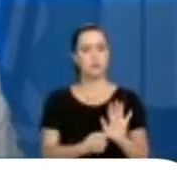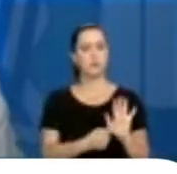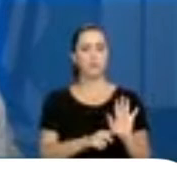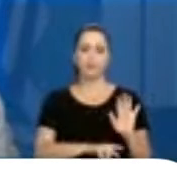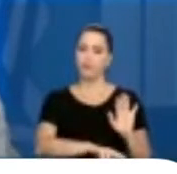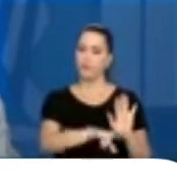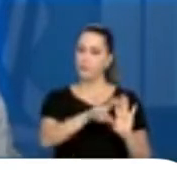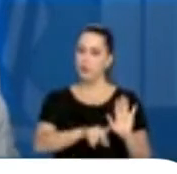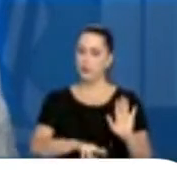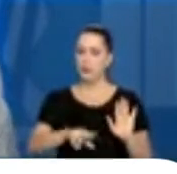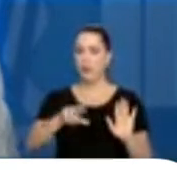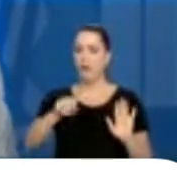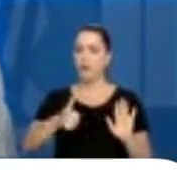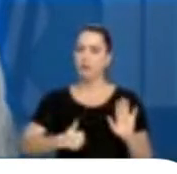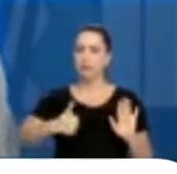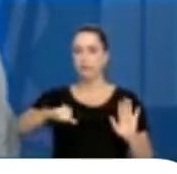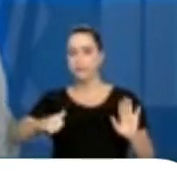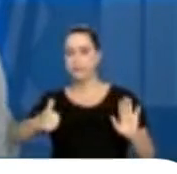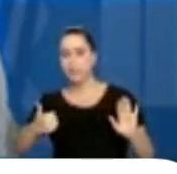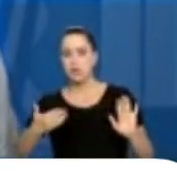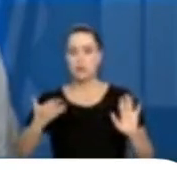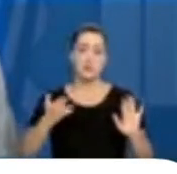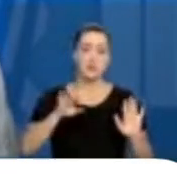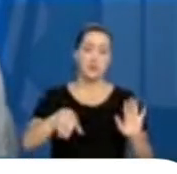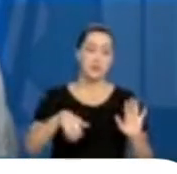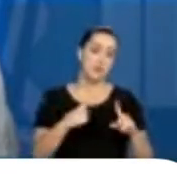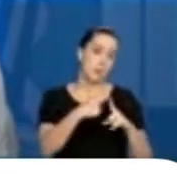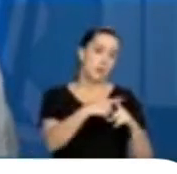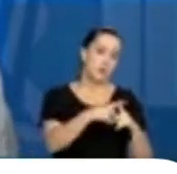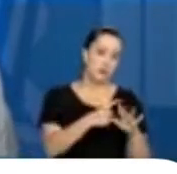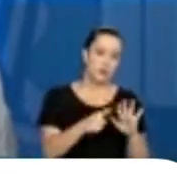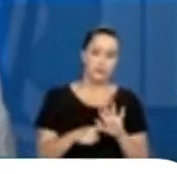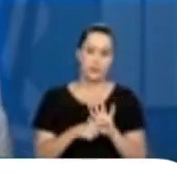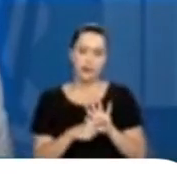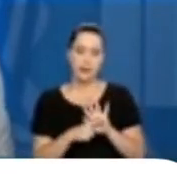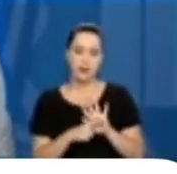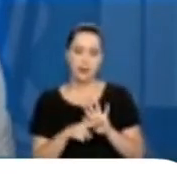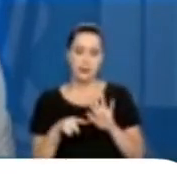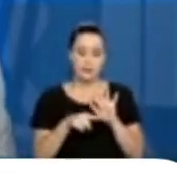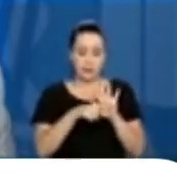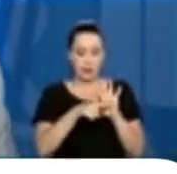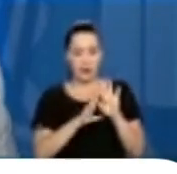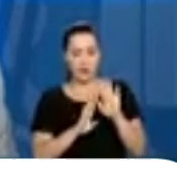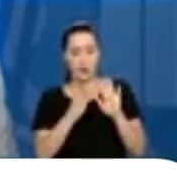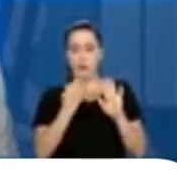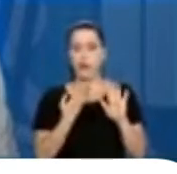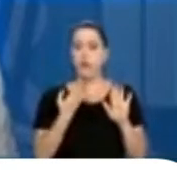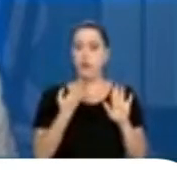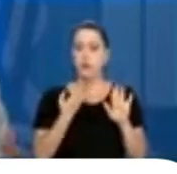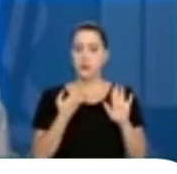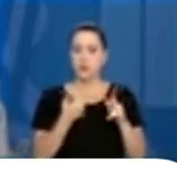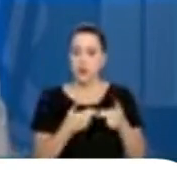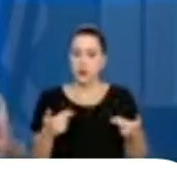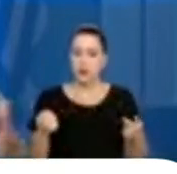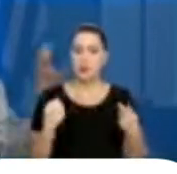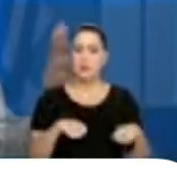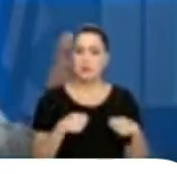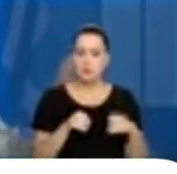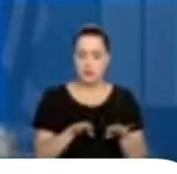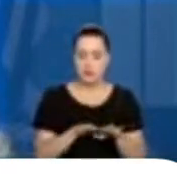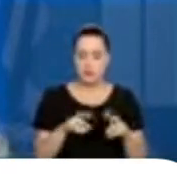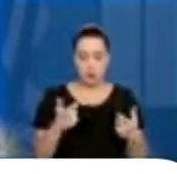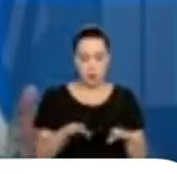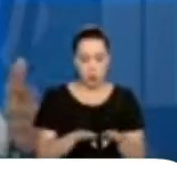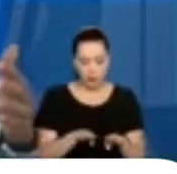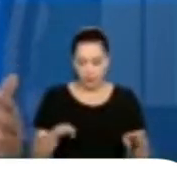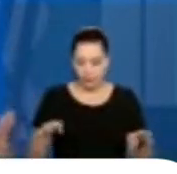cada fabricante, com cada estratégia utilizada. Tem materiais que necessitam de bancada, ou seja, precisa de